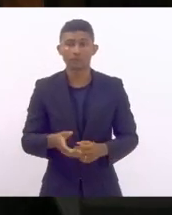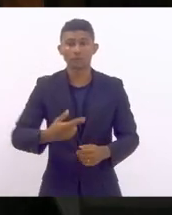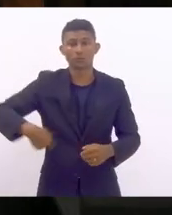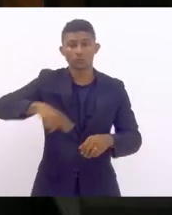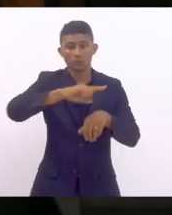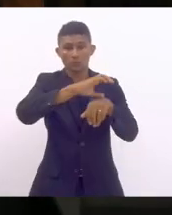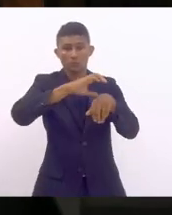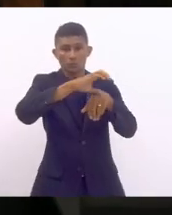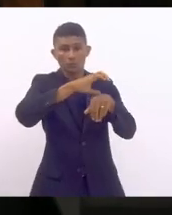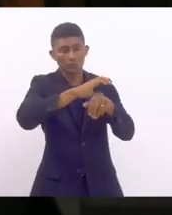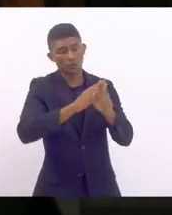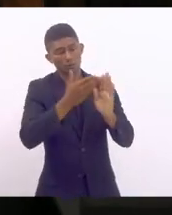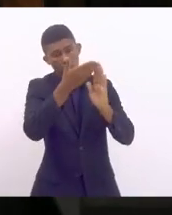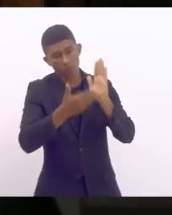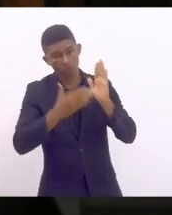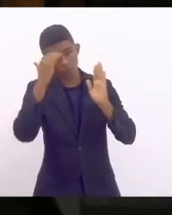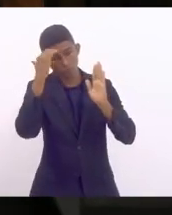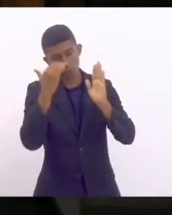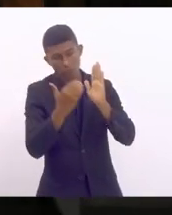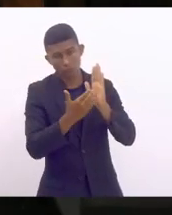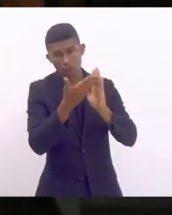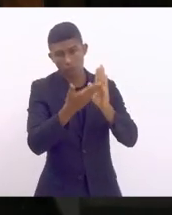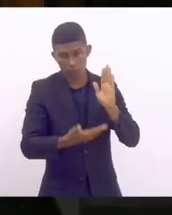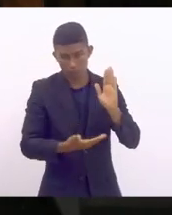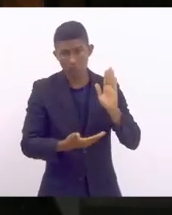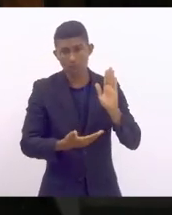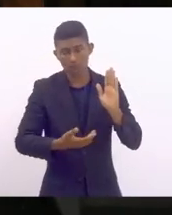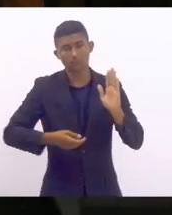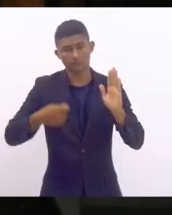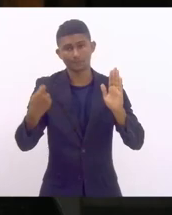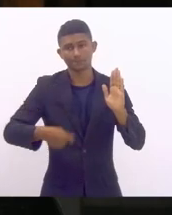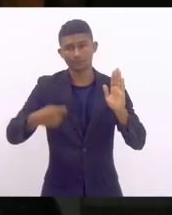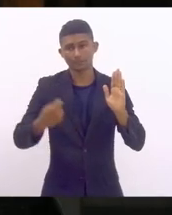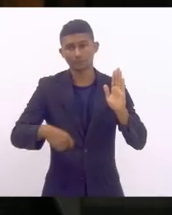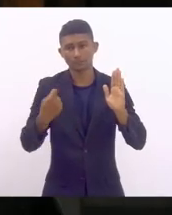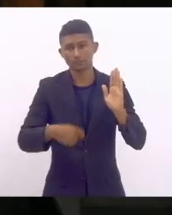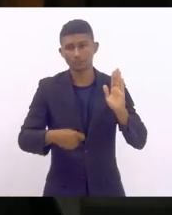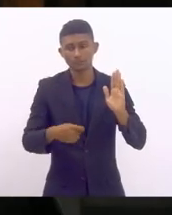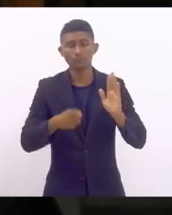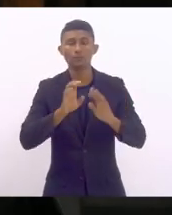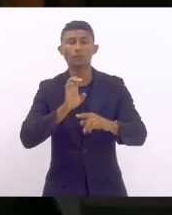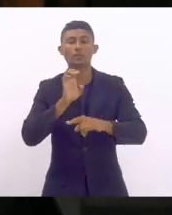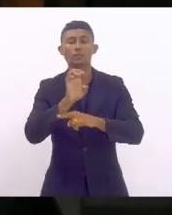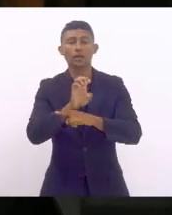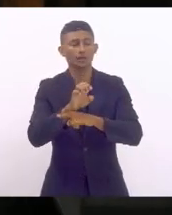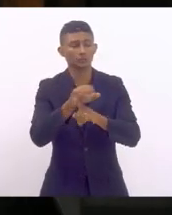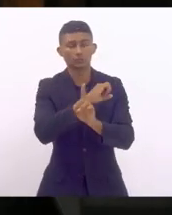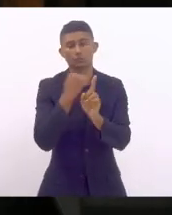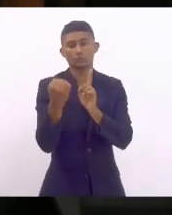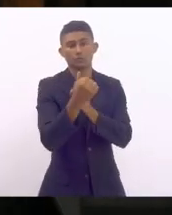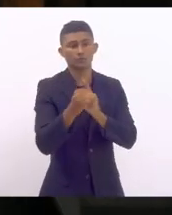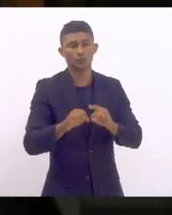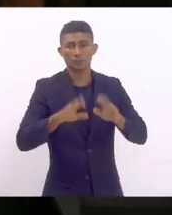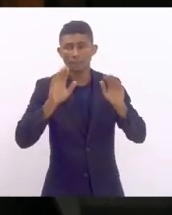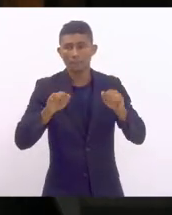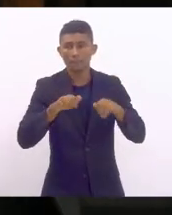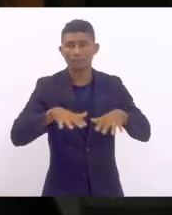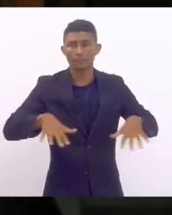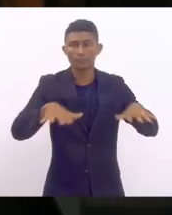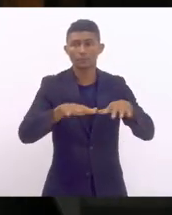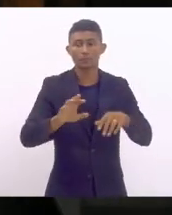constitucionais e abraça e o estado do bem-estar social ou